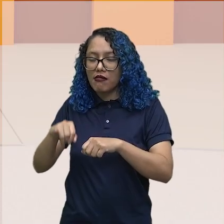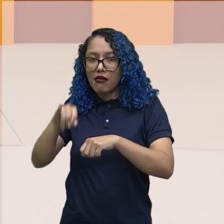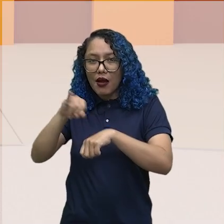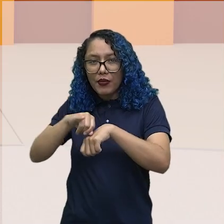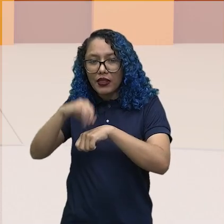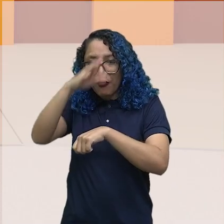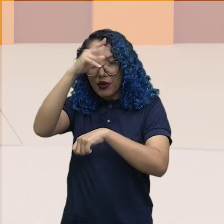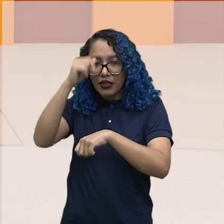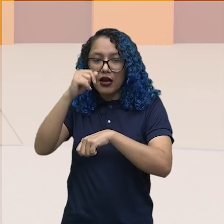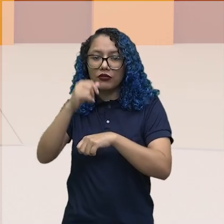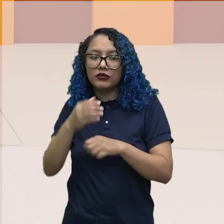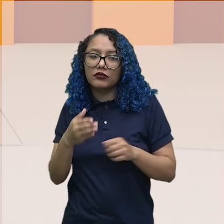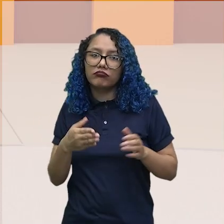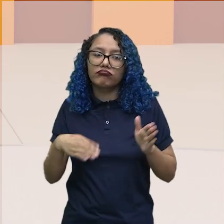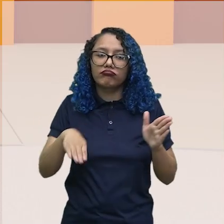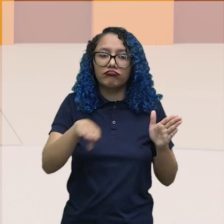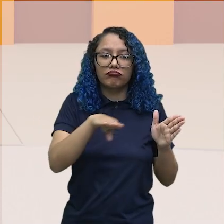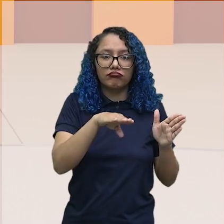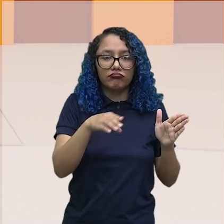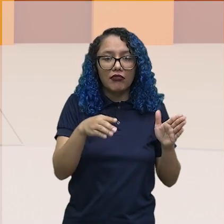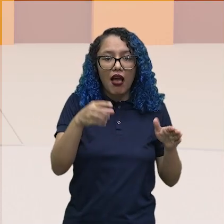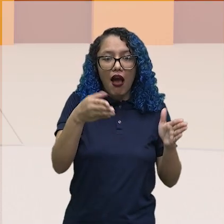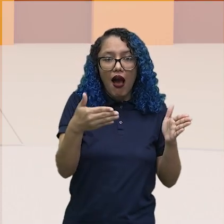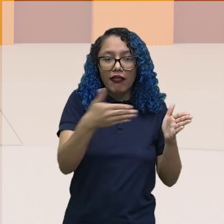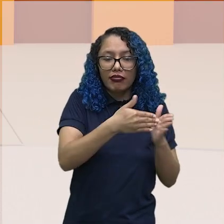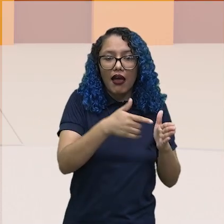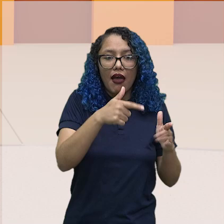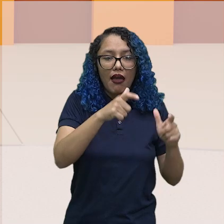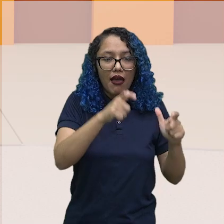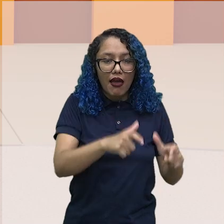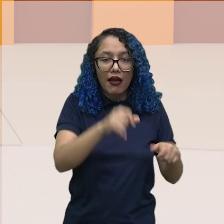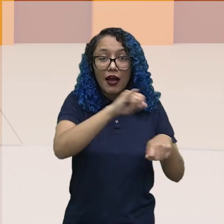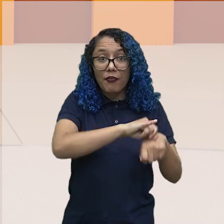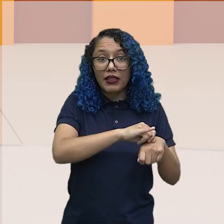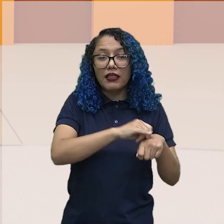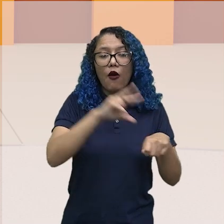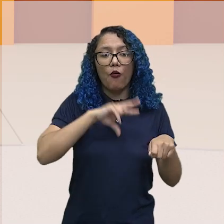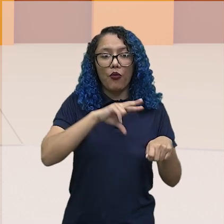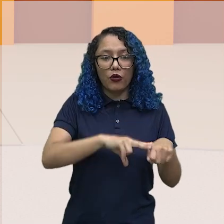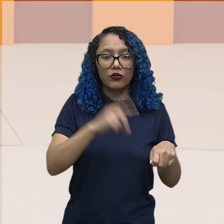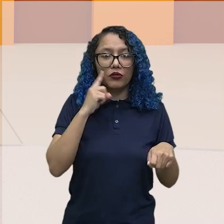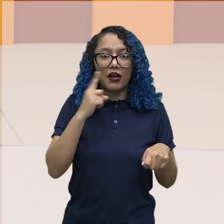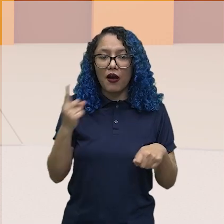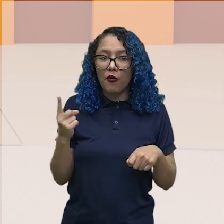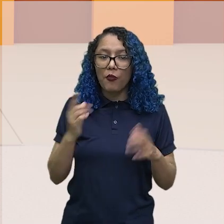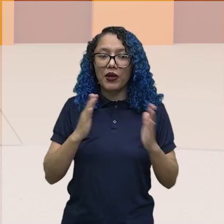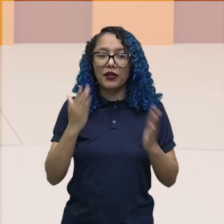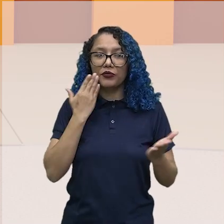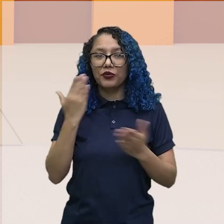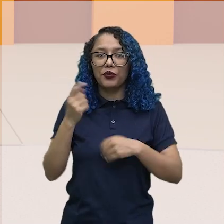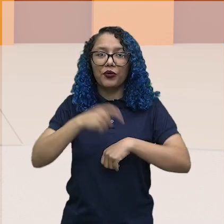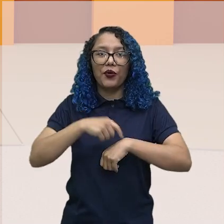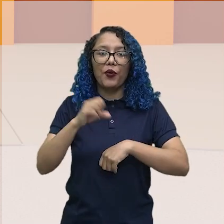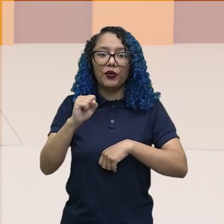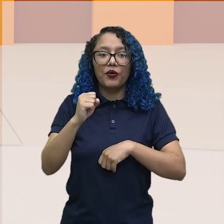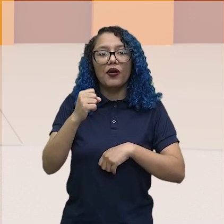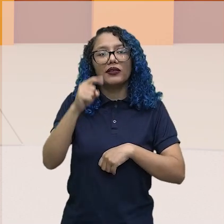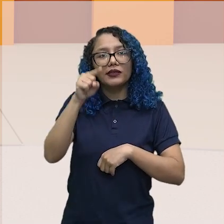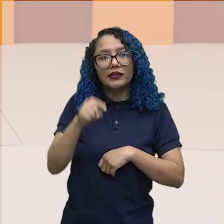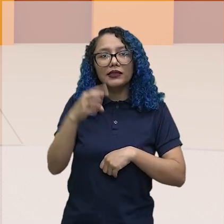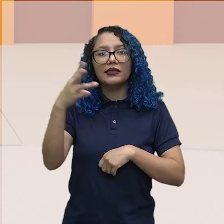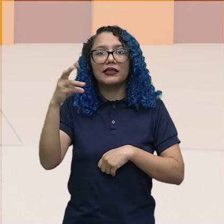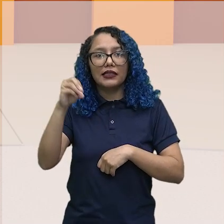de 8 horas e 30 minutos. Olha como os meios de transporte eles se tornaram mais rápidos, né? E é o